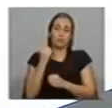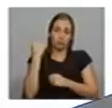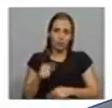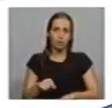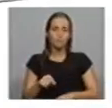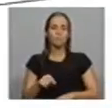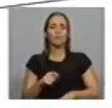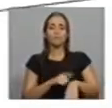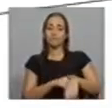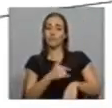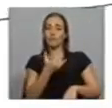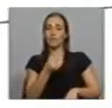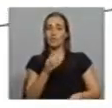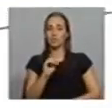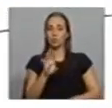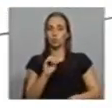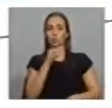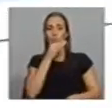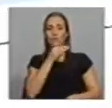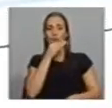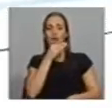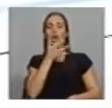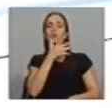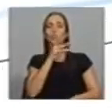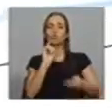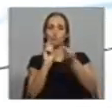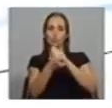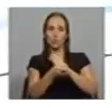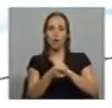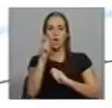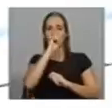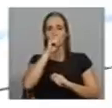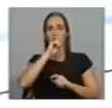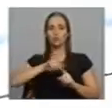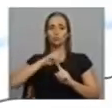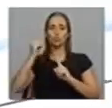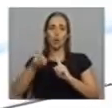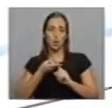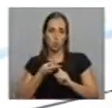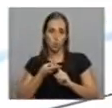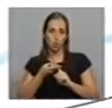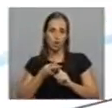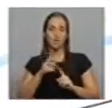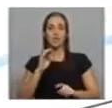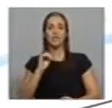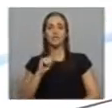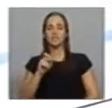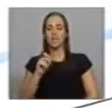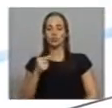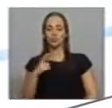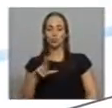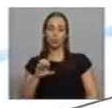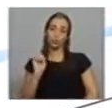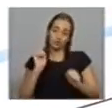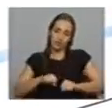20 segundos para falar da mudança das cores e das estações do ano em Saturno. Não é só na Terra que temos mudanças de cores. É uma imagem